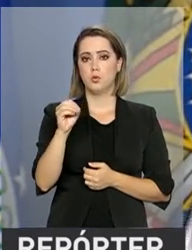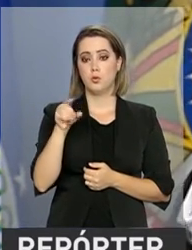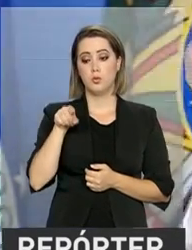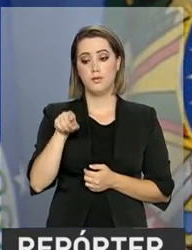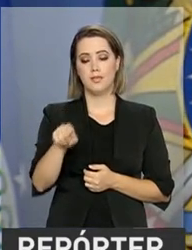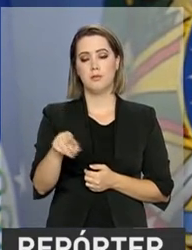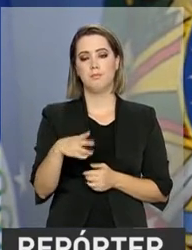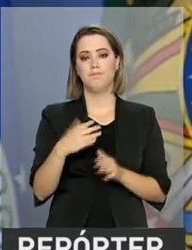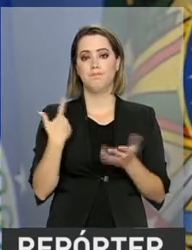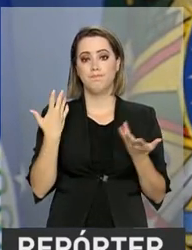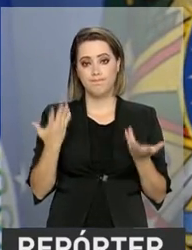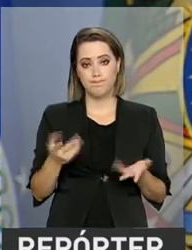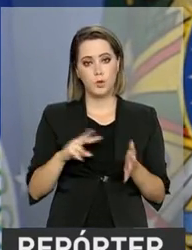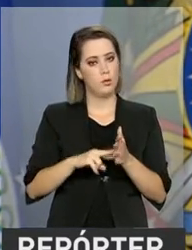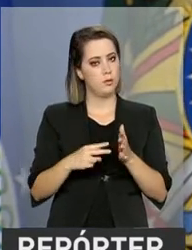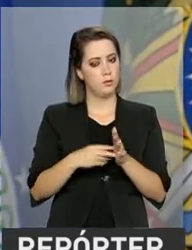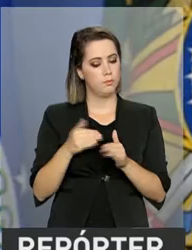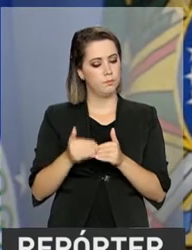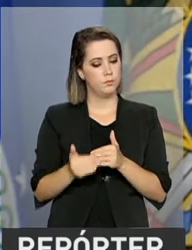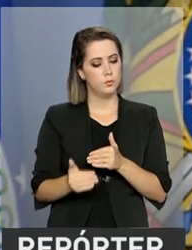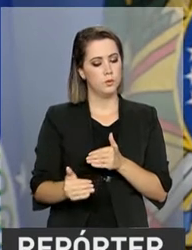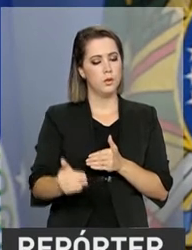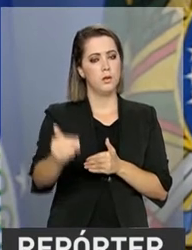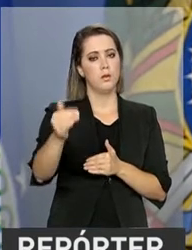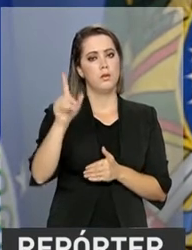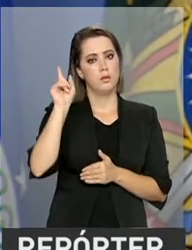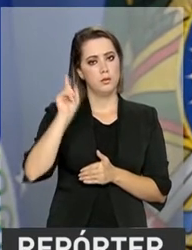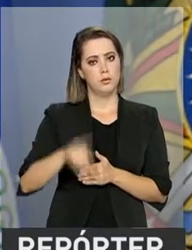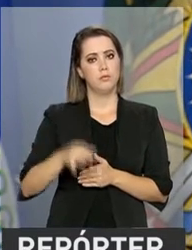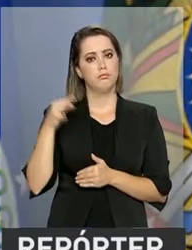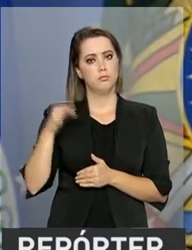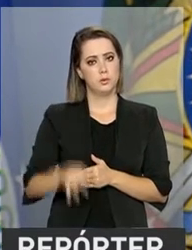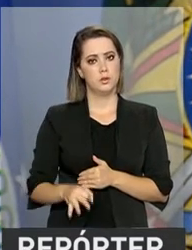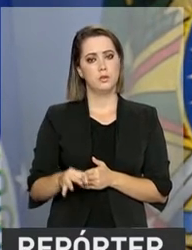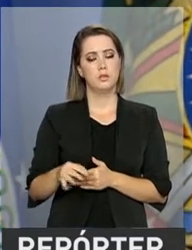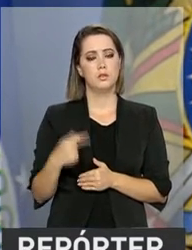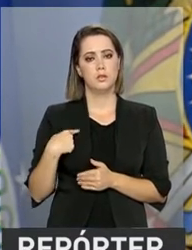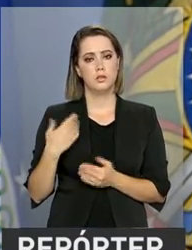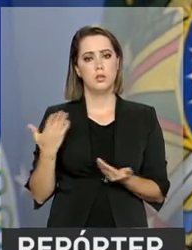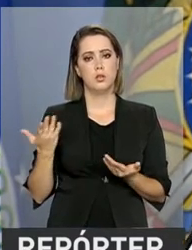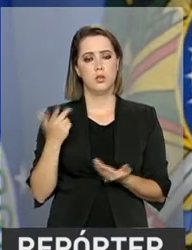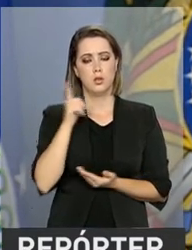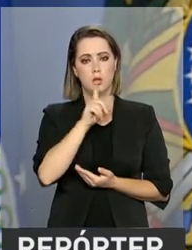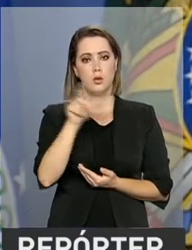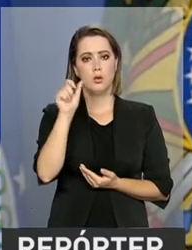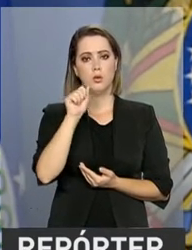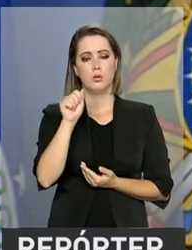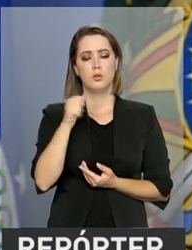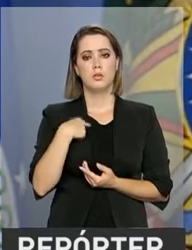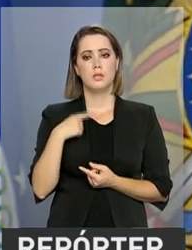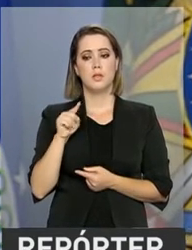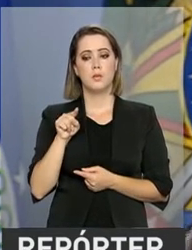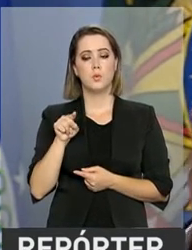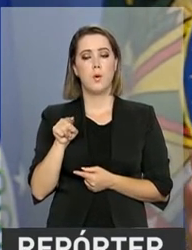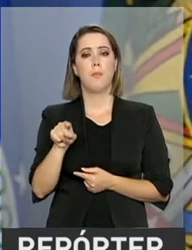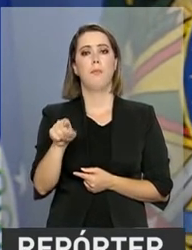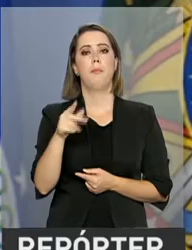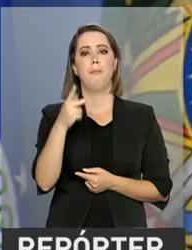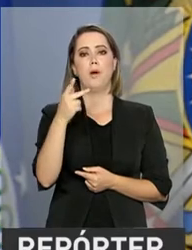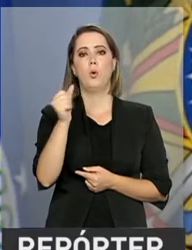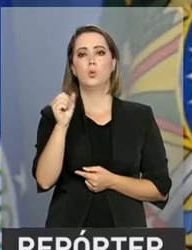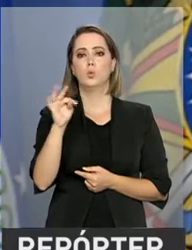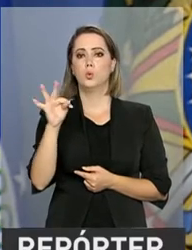portanto ao longo do tempo é muito provável que se atinja uma pontuação que nos faça